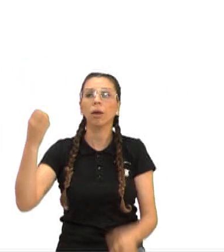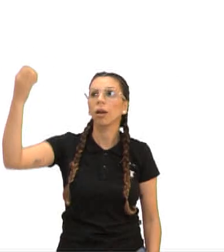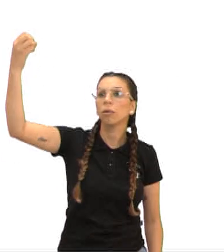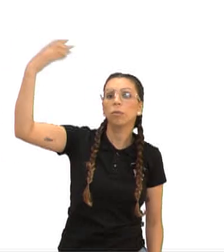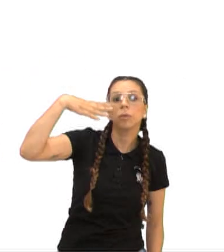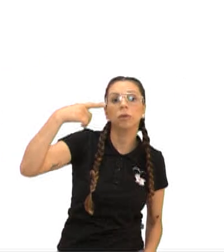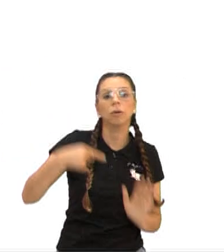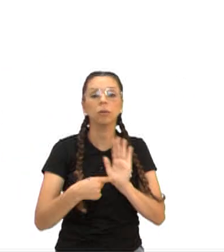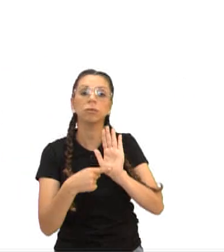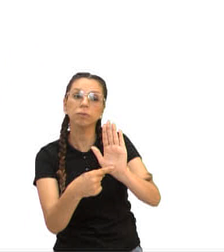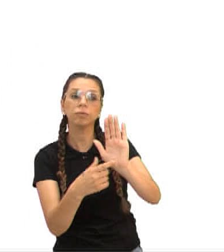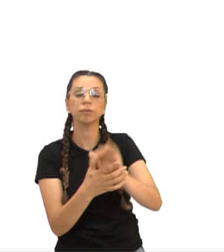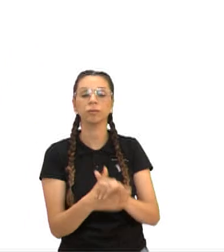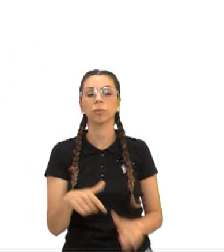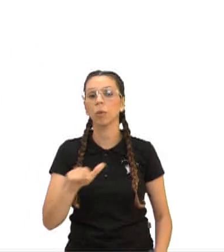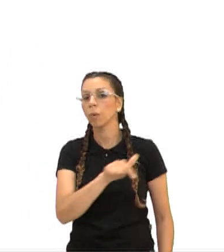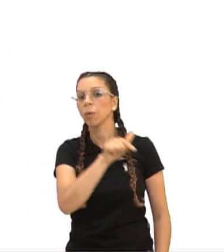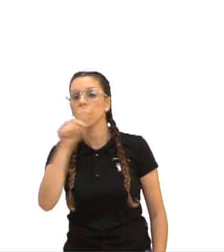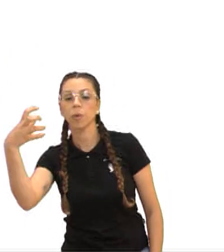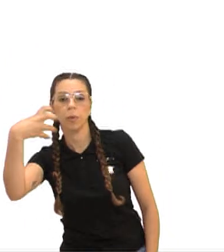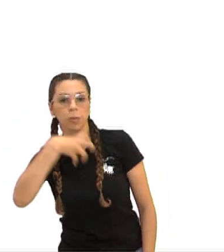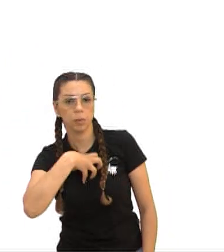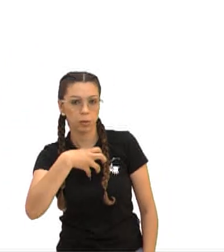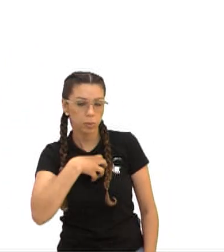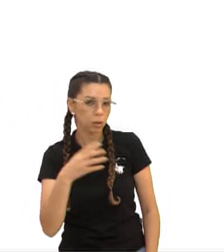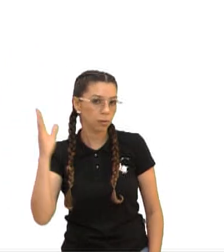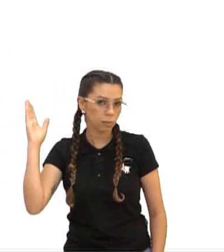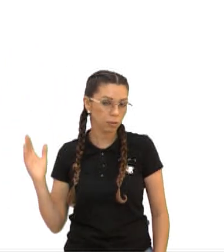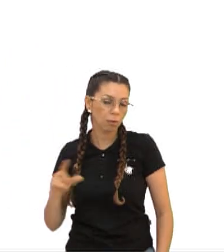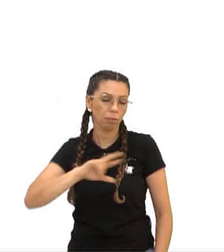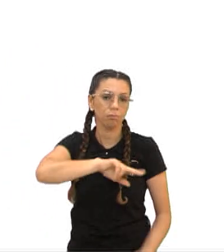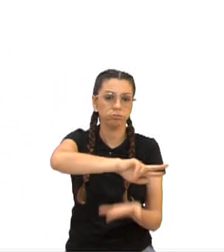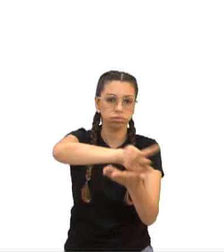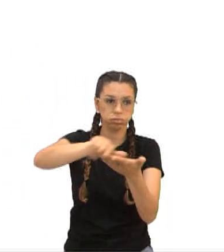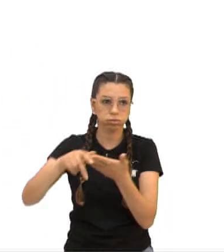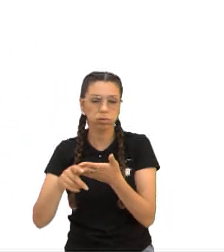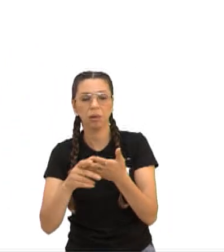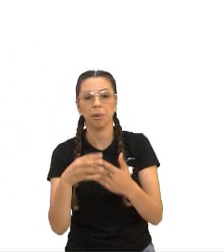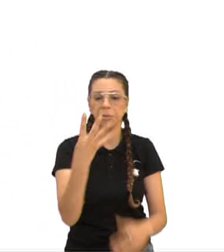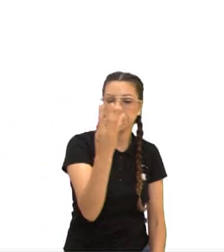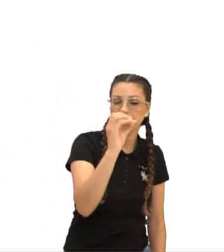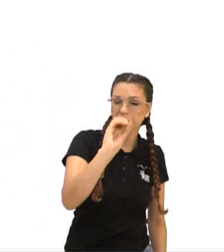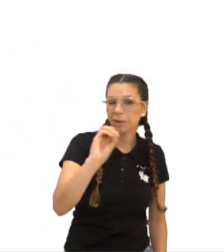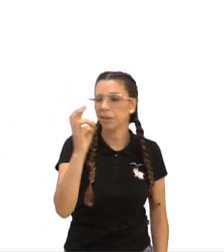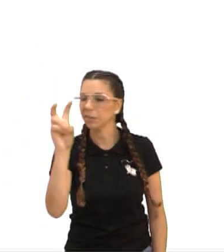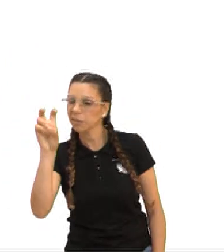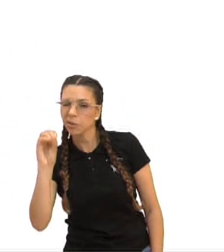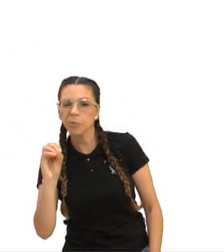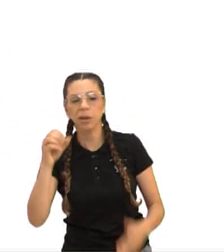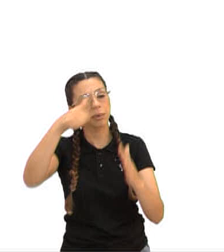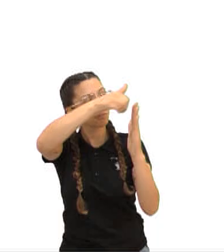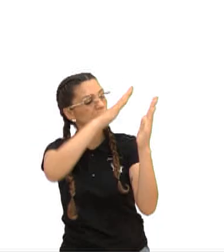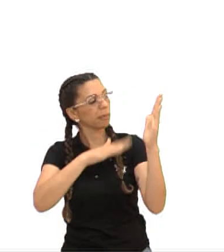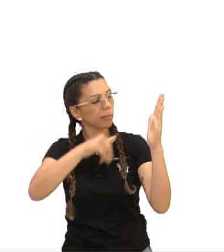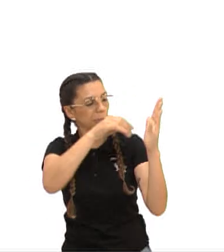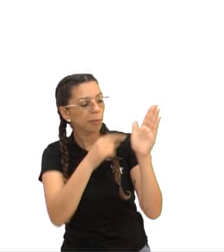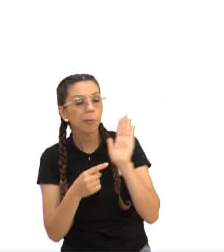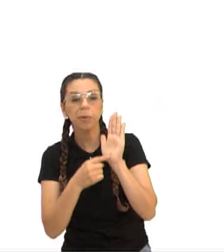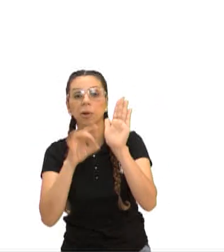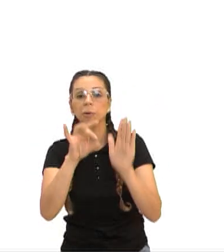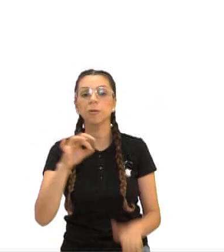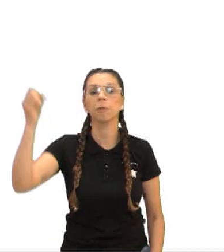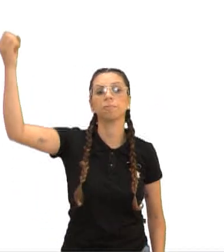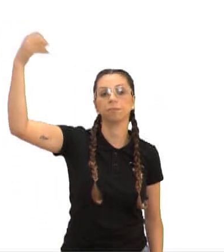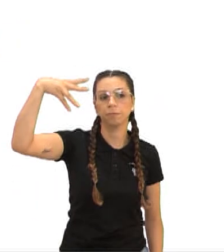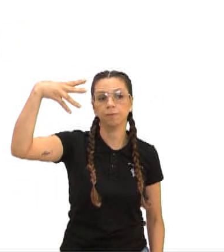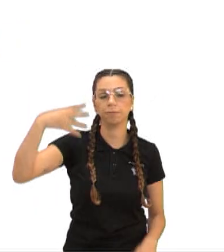já outro trecho dela, né? Ele fez, se não me engano, uma série de 40, 50 pinturas só sobre a iluminação na Catedral